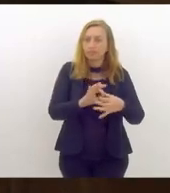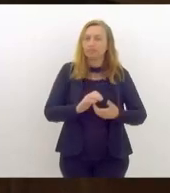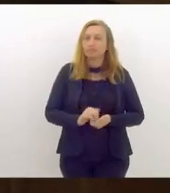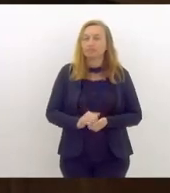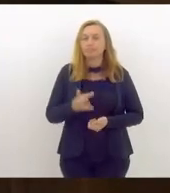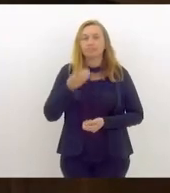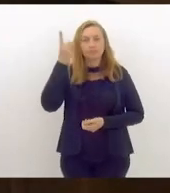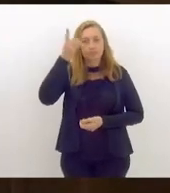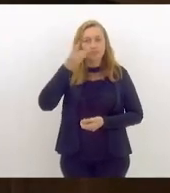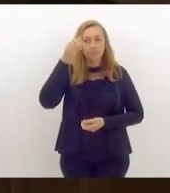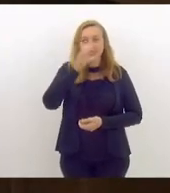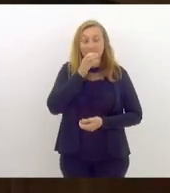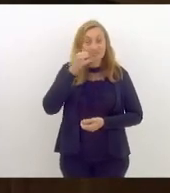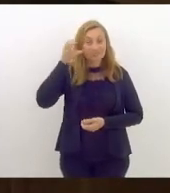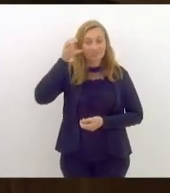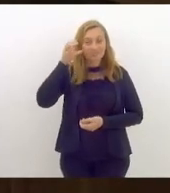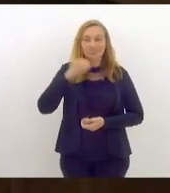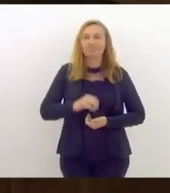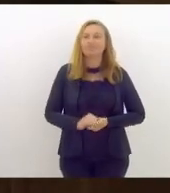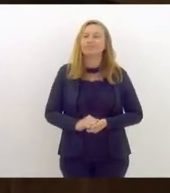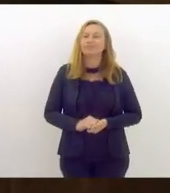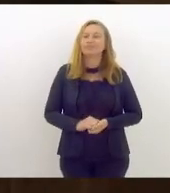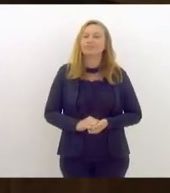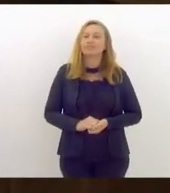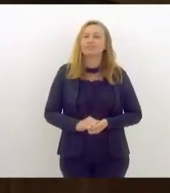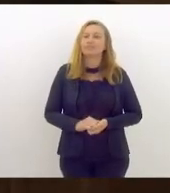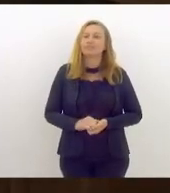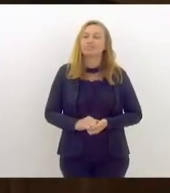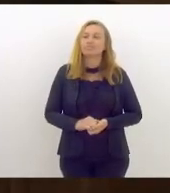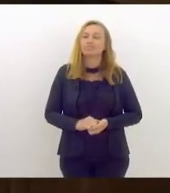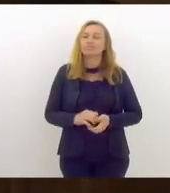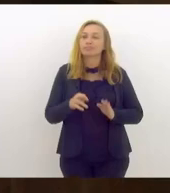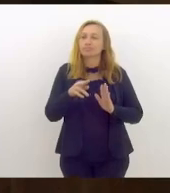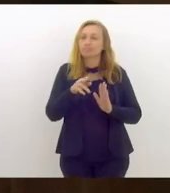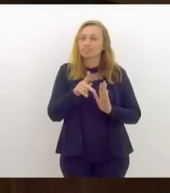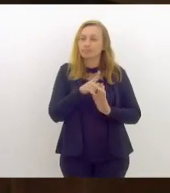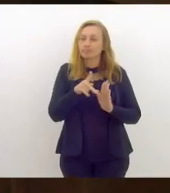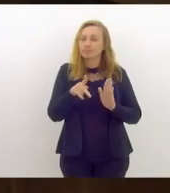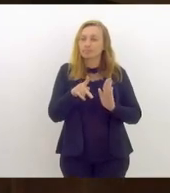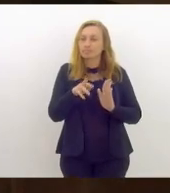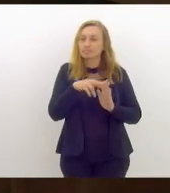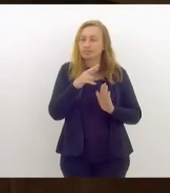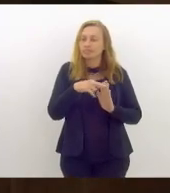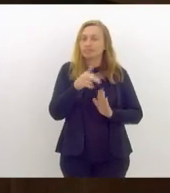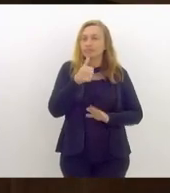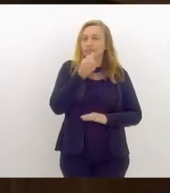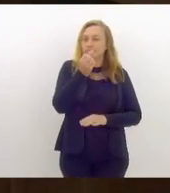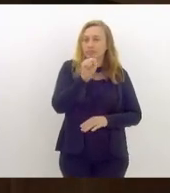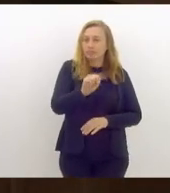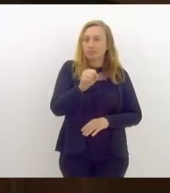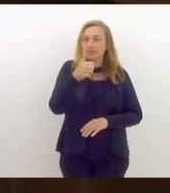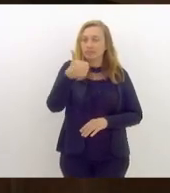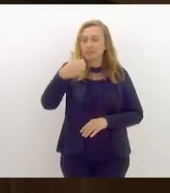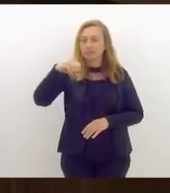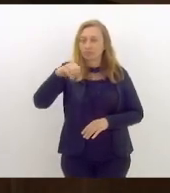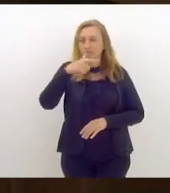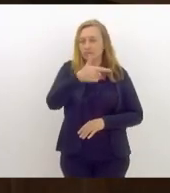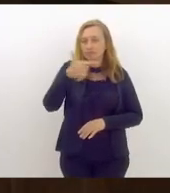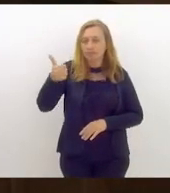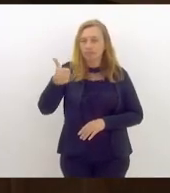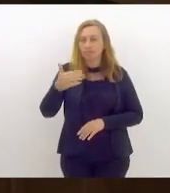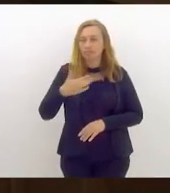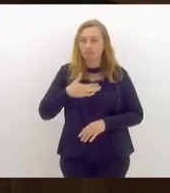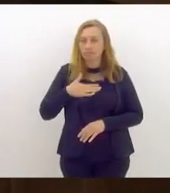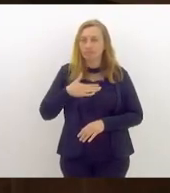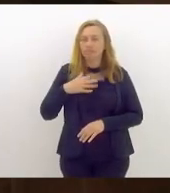da deputada Célia Jordão, tem um projeto de resolução, que é o número 819 de 21, que é de minha autoria, da